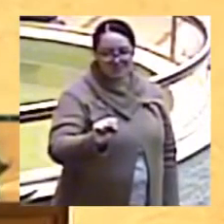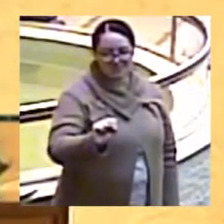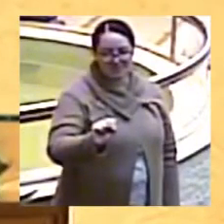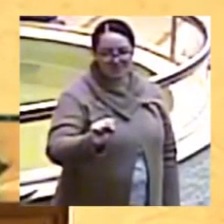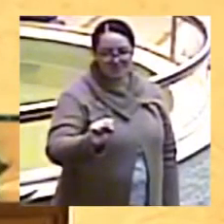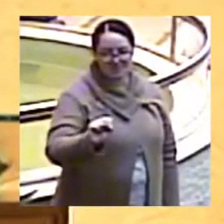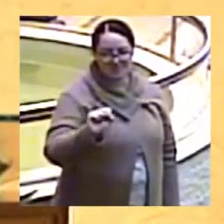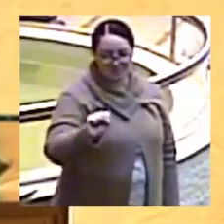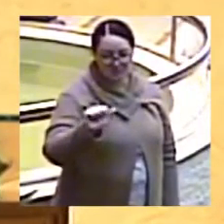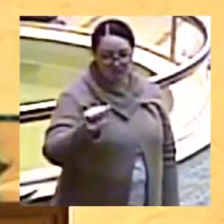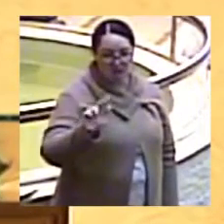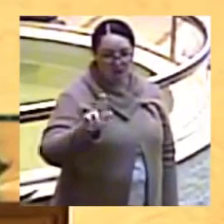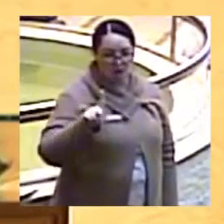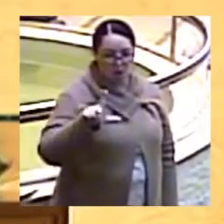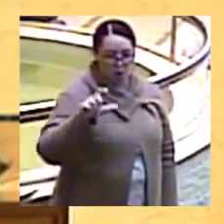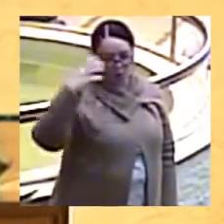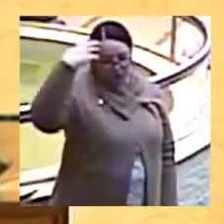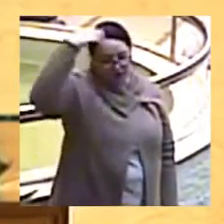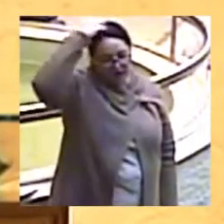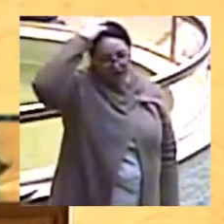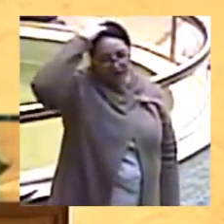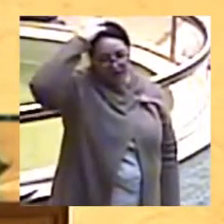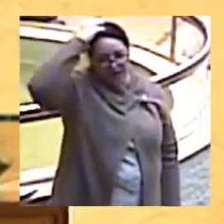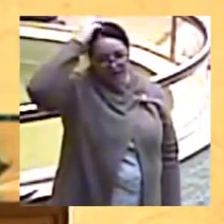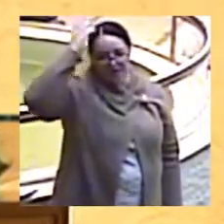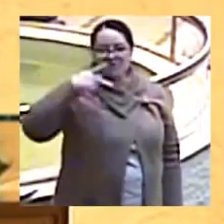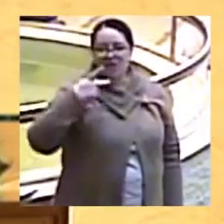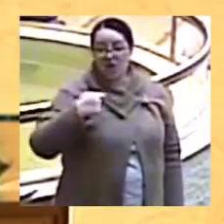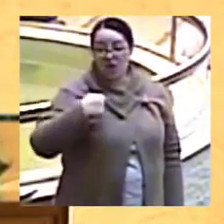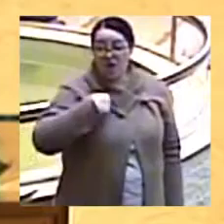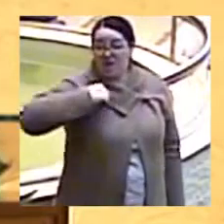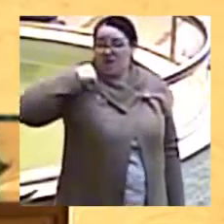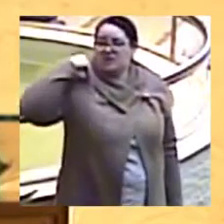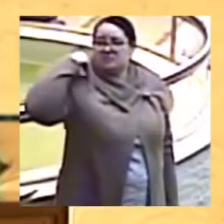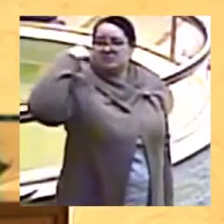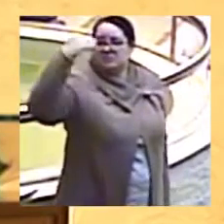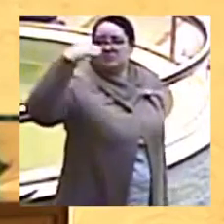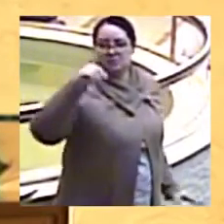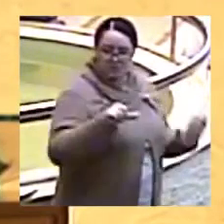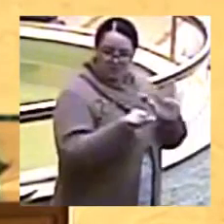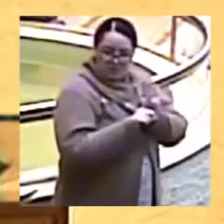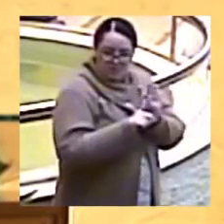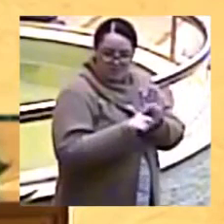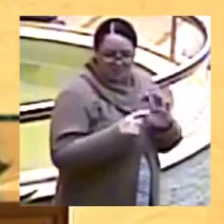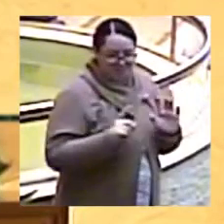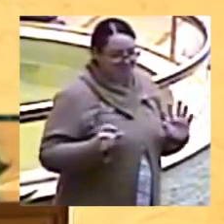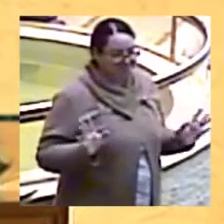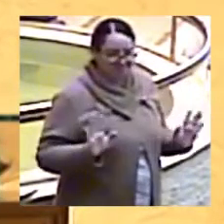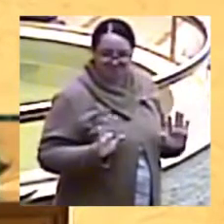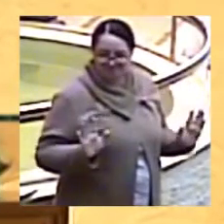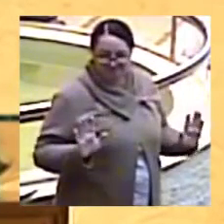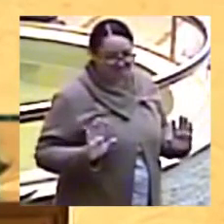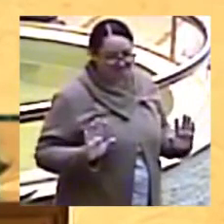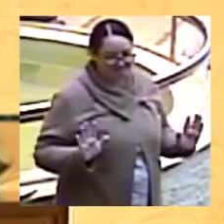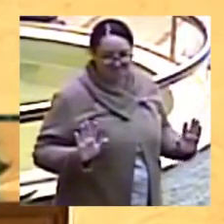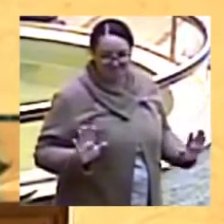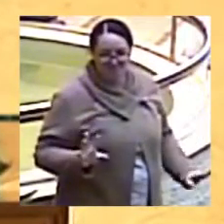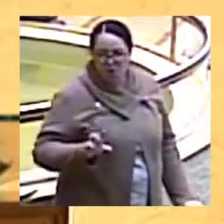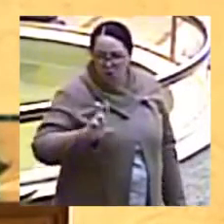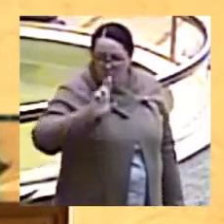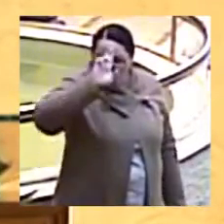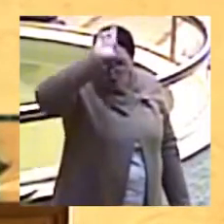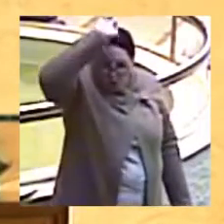Quando você vai para o Império Romano, a sociedade era totalmente pluralista. Os romanos, diz lá, que eram